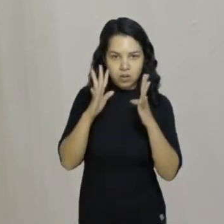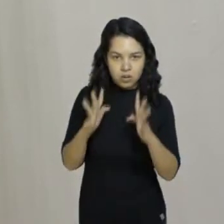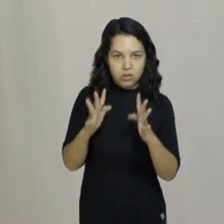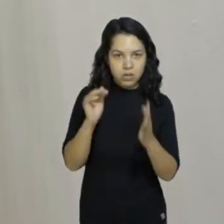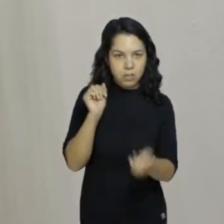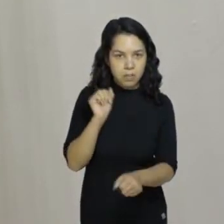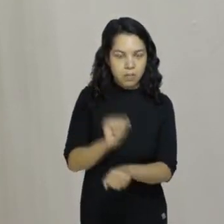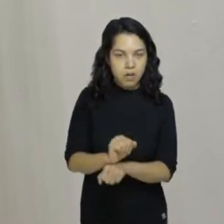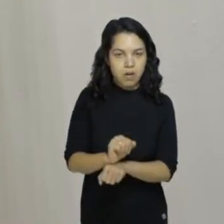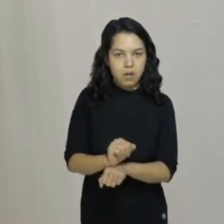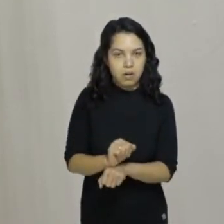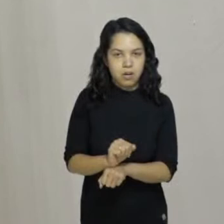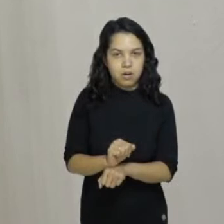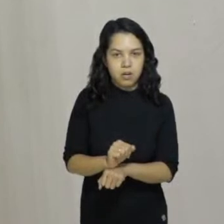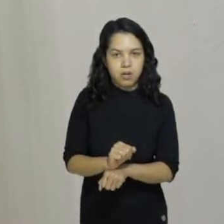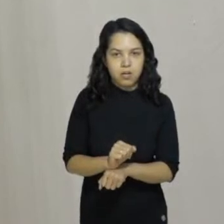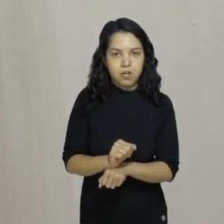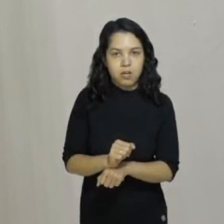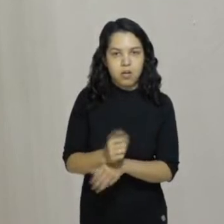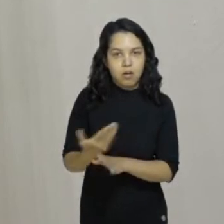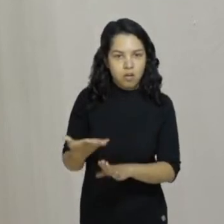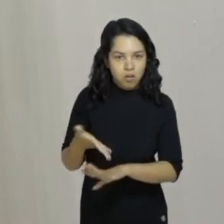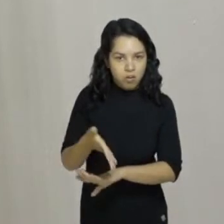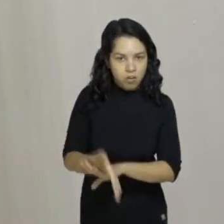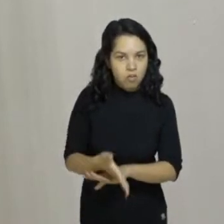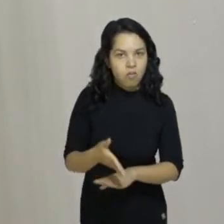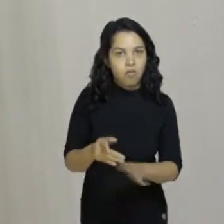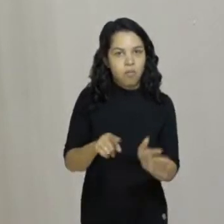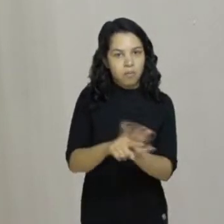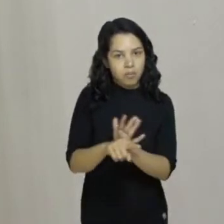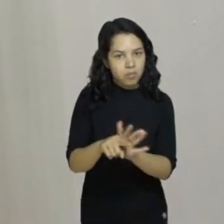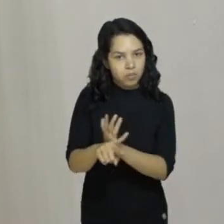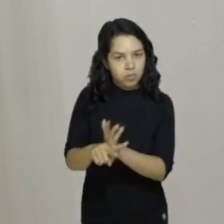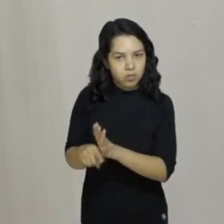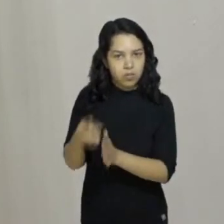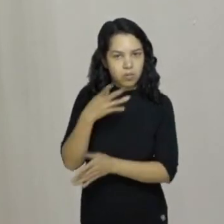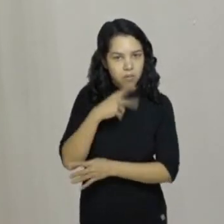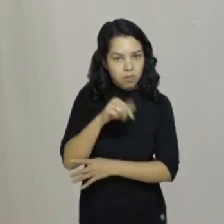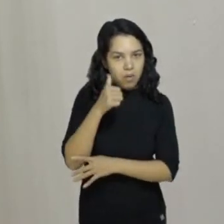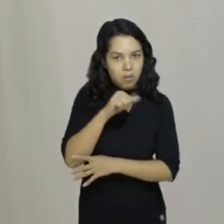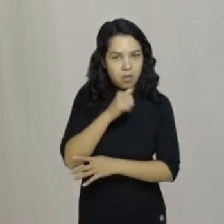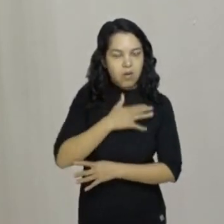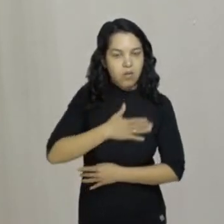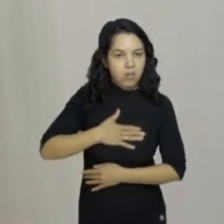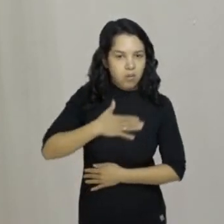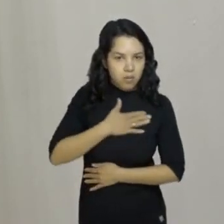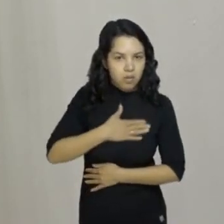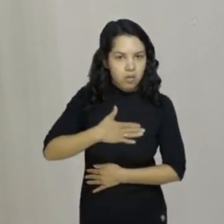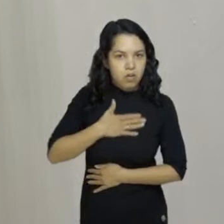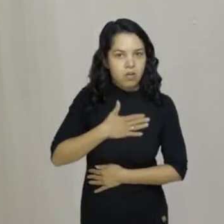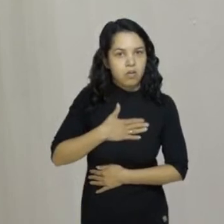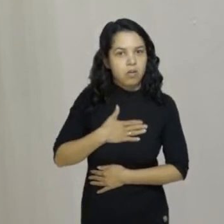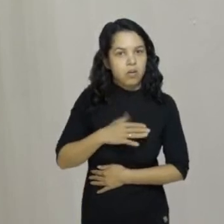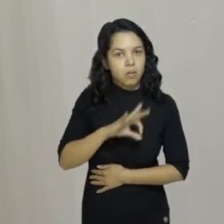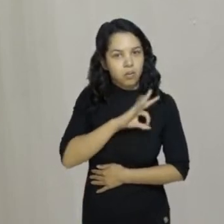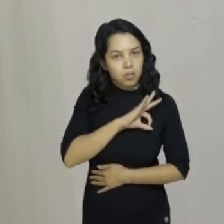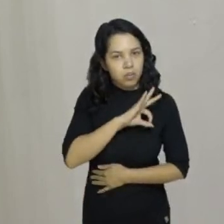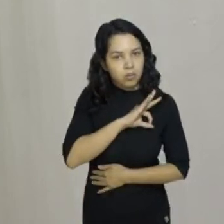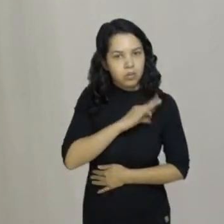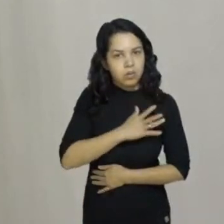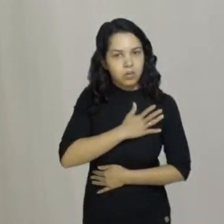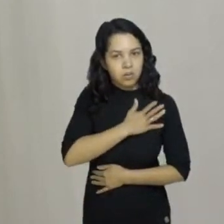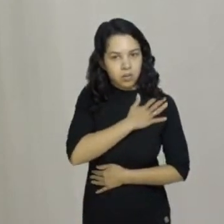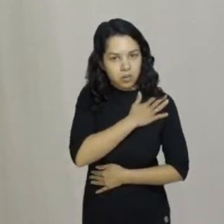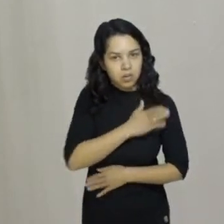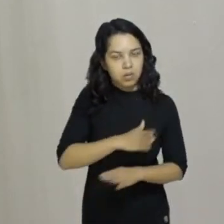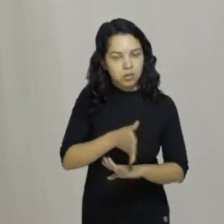atenção foram a Campo fizeram pesquisa os pais estão contentes e satisfeitos com a presença da polícia militar dos